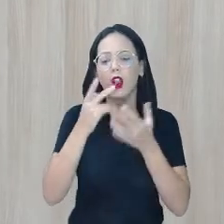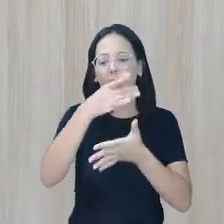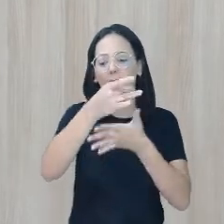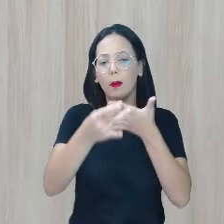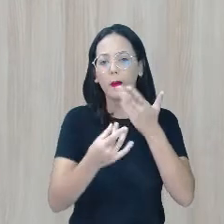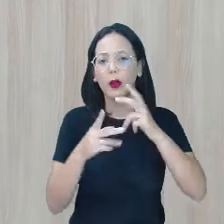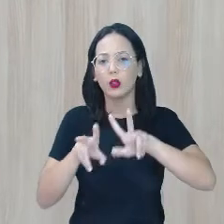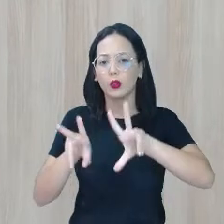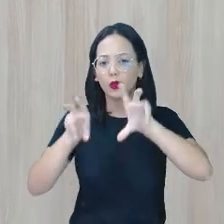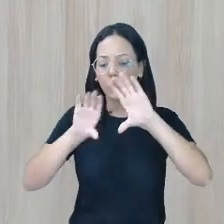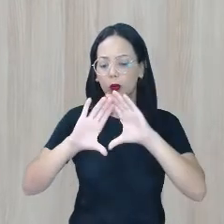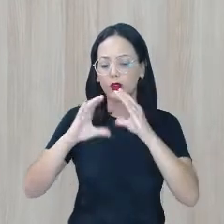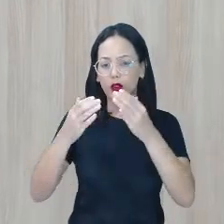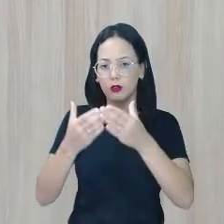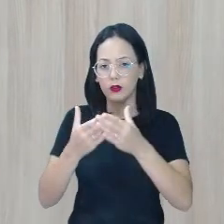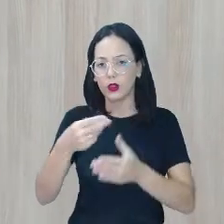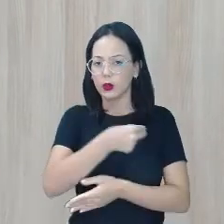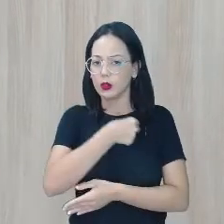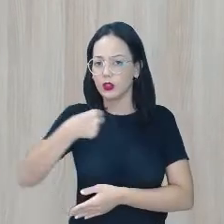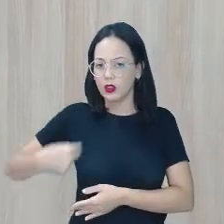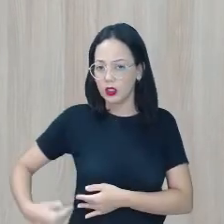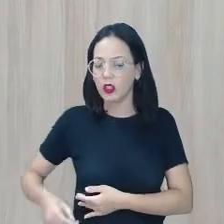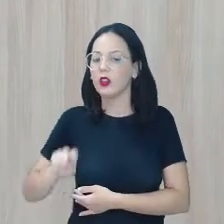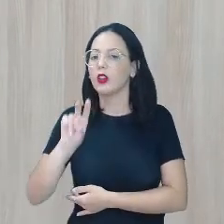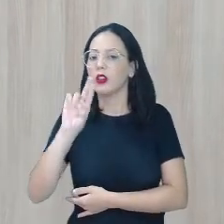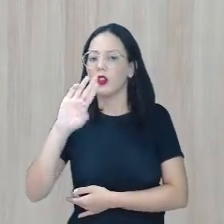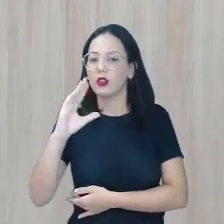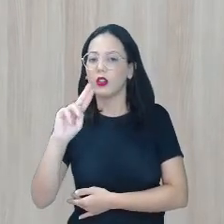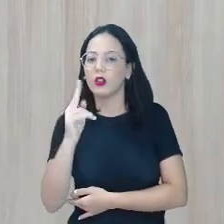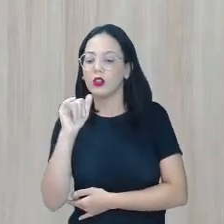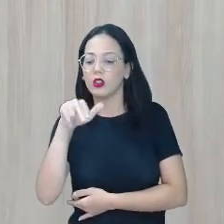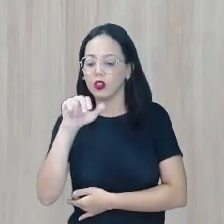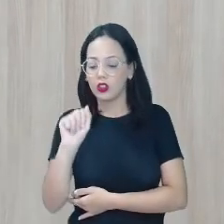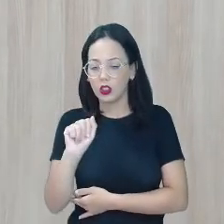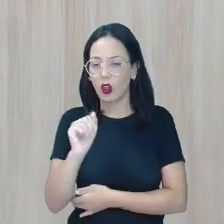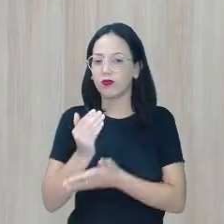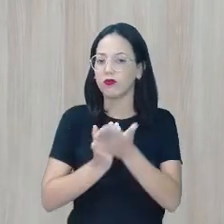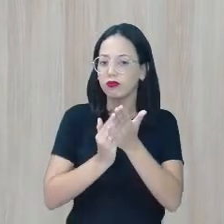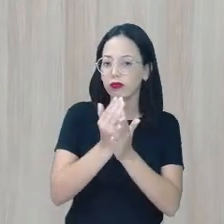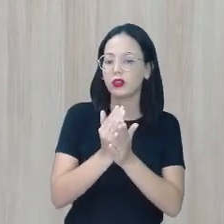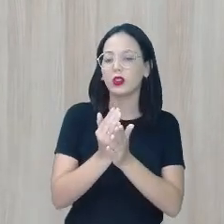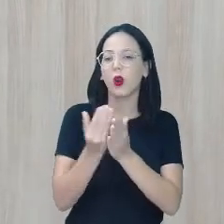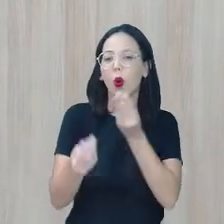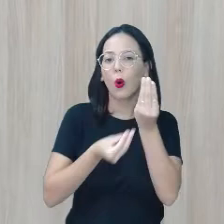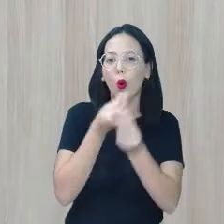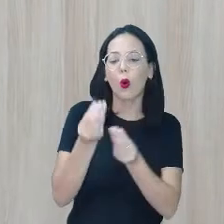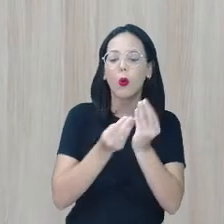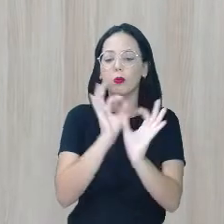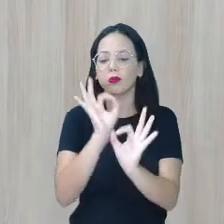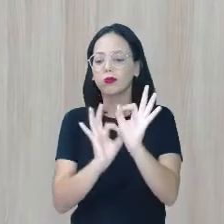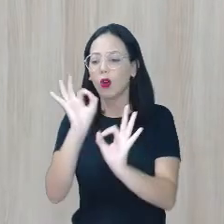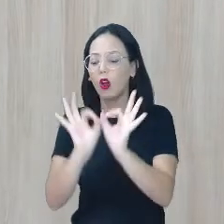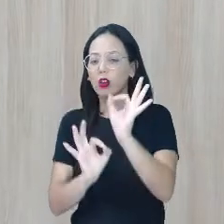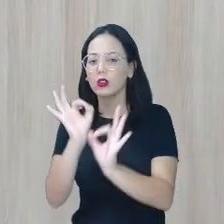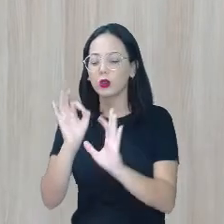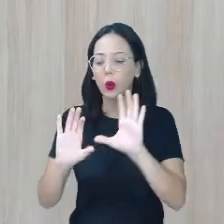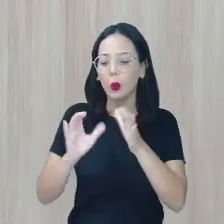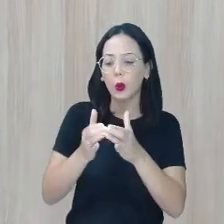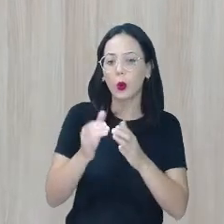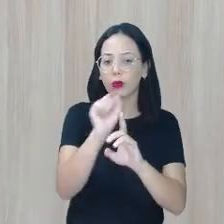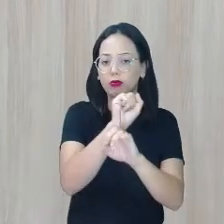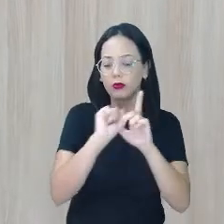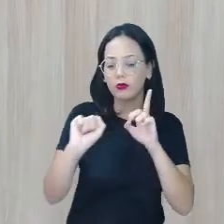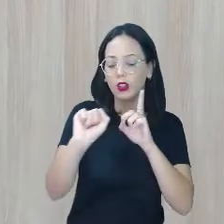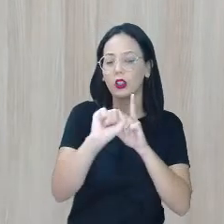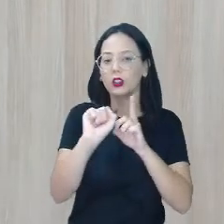a civilização chinesa. Então a gente viu, né, como é que se organizou, né, a civilização